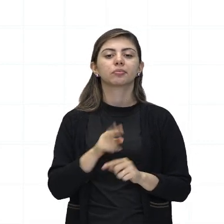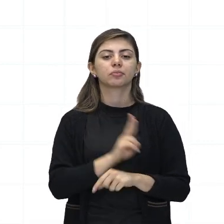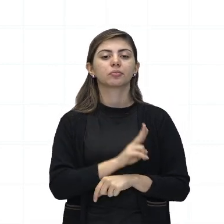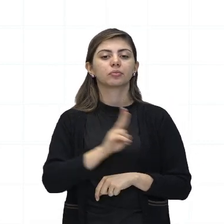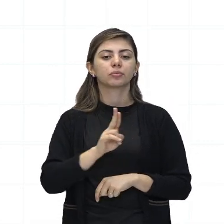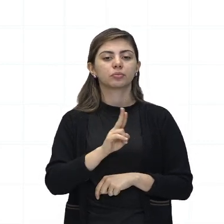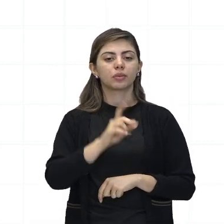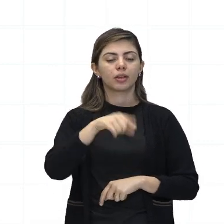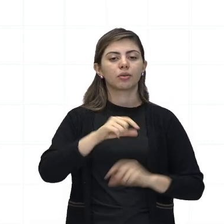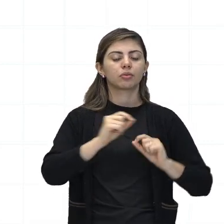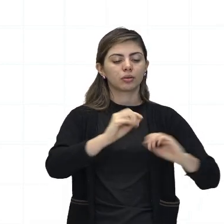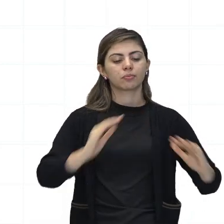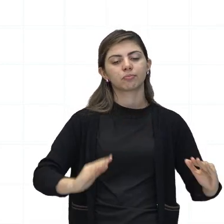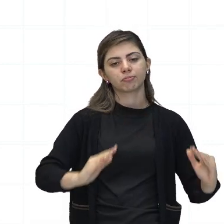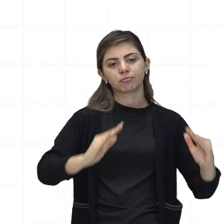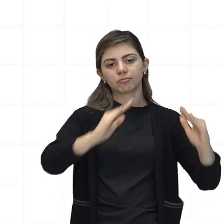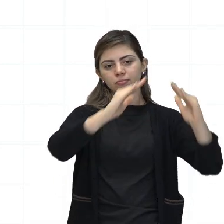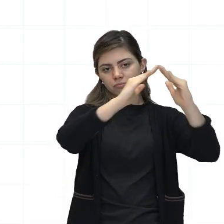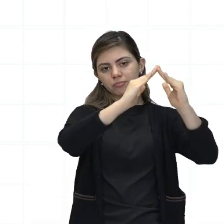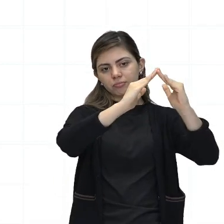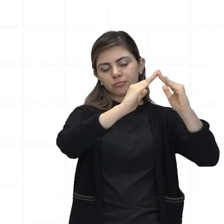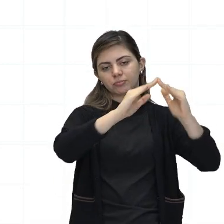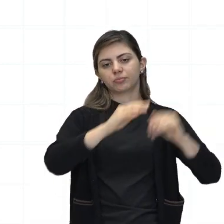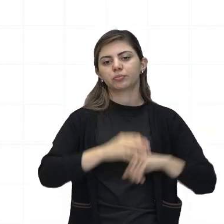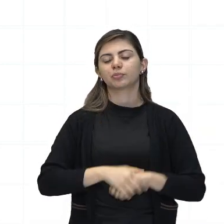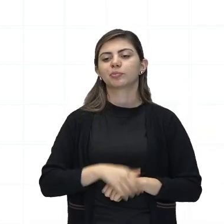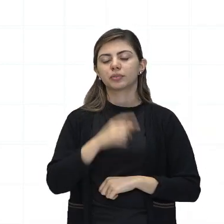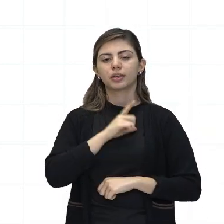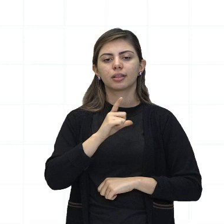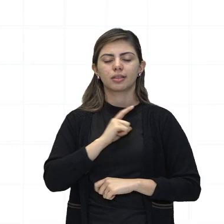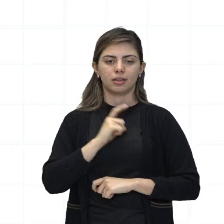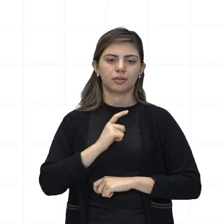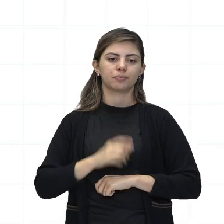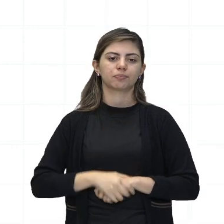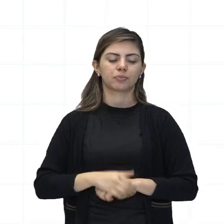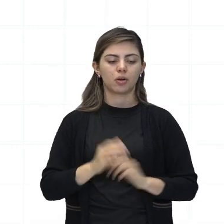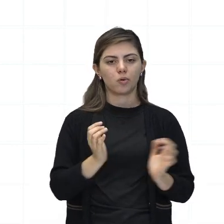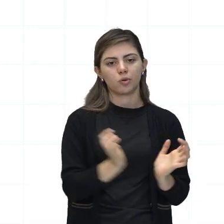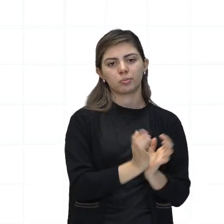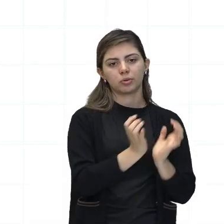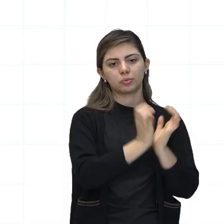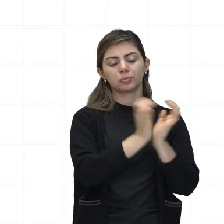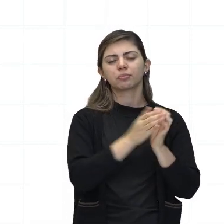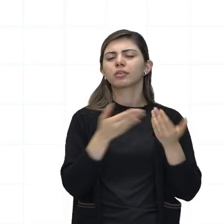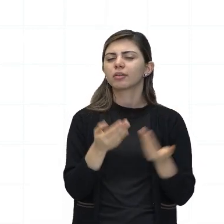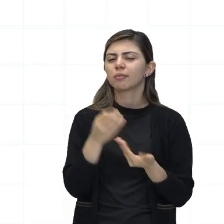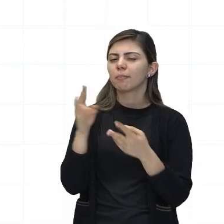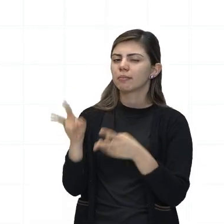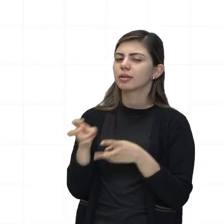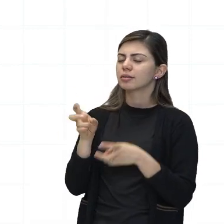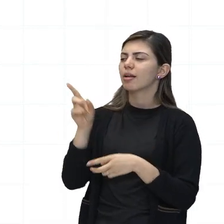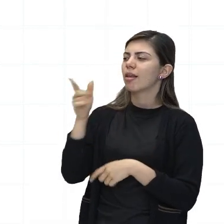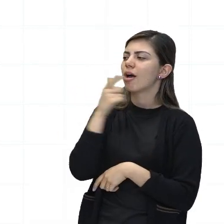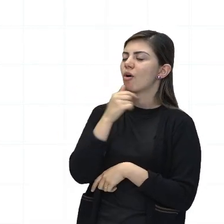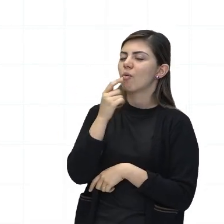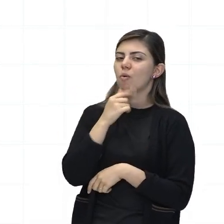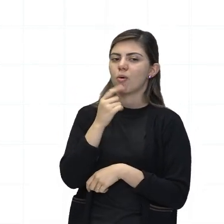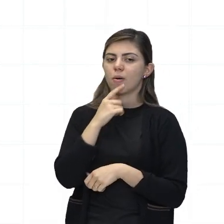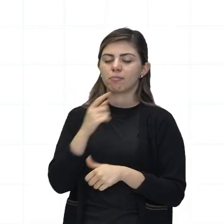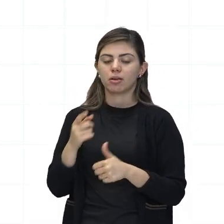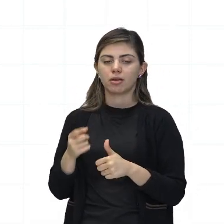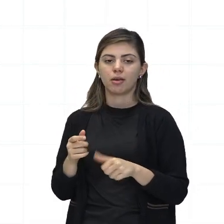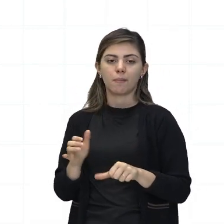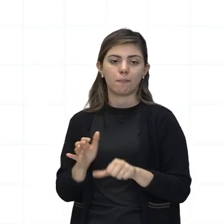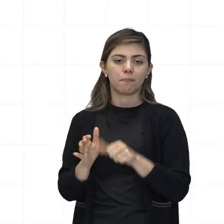denominada escala naturae, né? Que é uma escala da vida. Vejam aí que Aristóteles ele foi o primeiro a agrupar